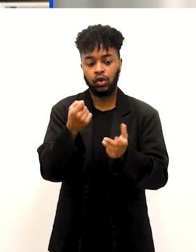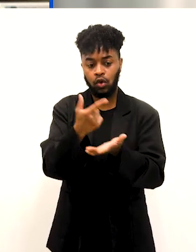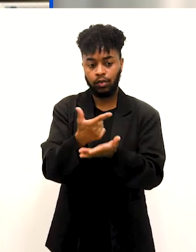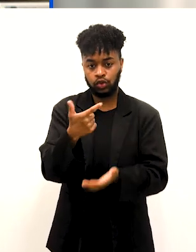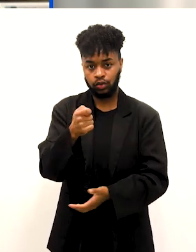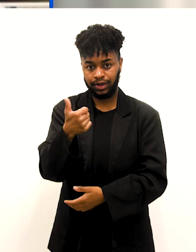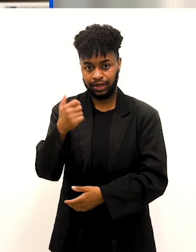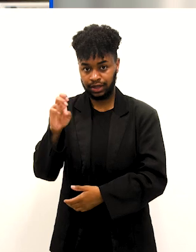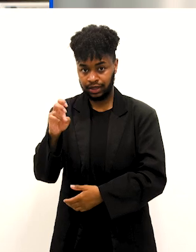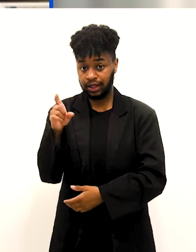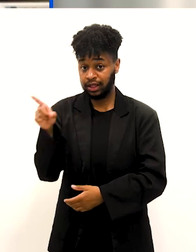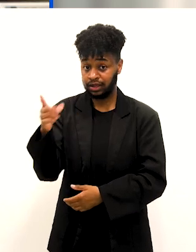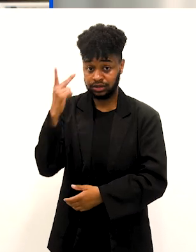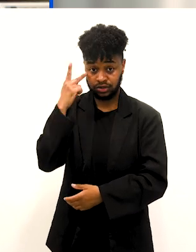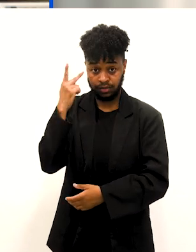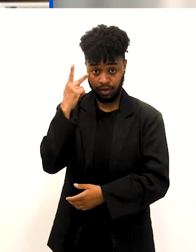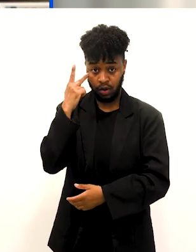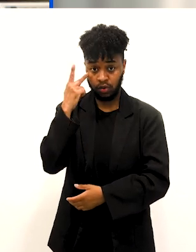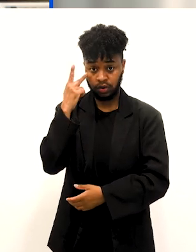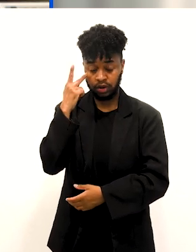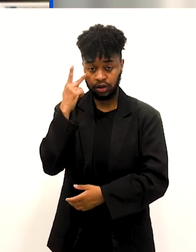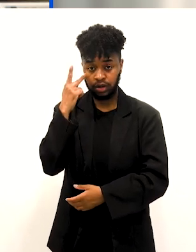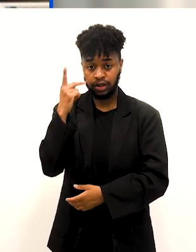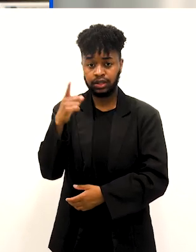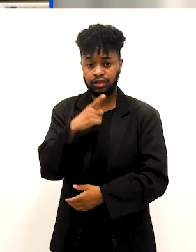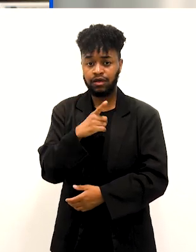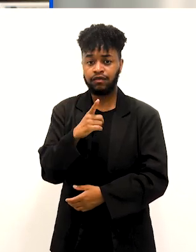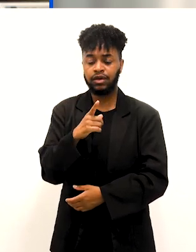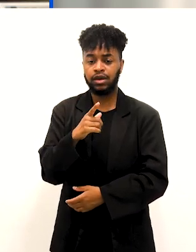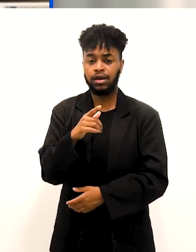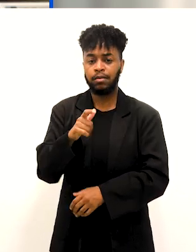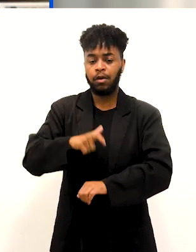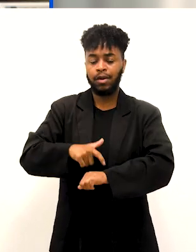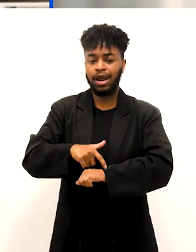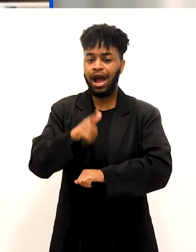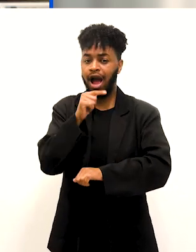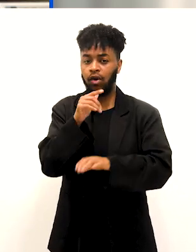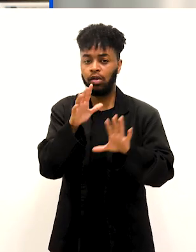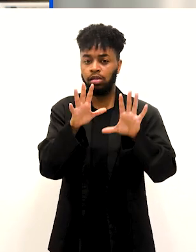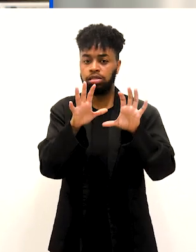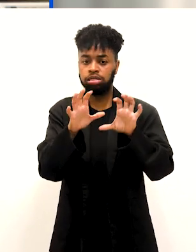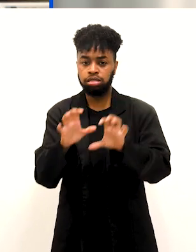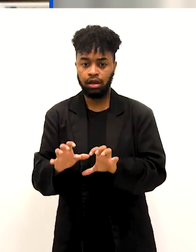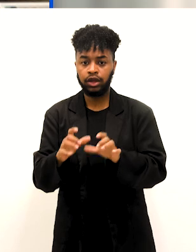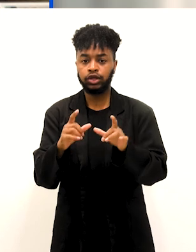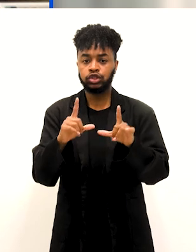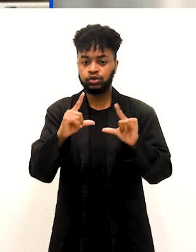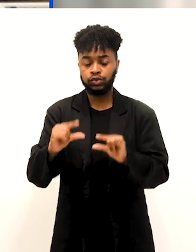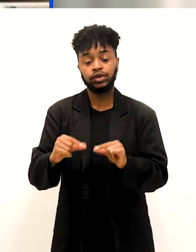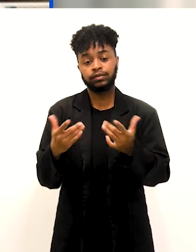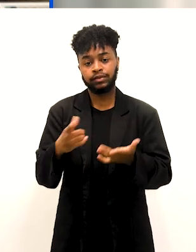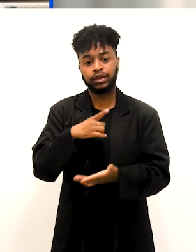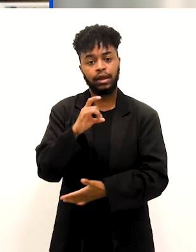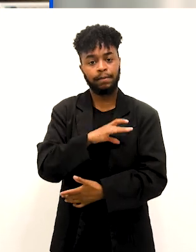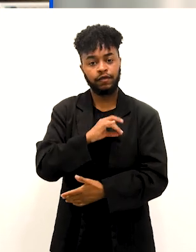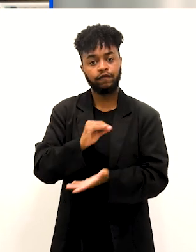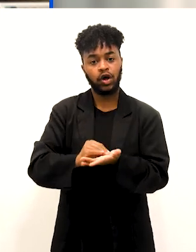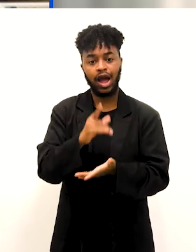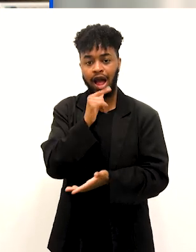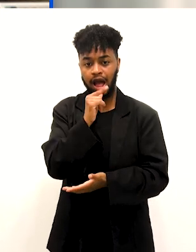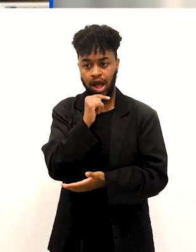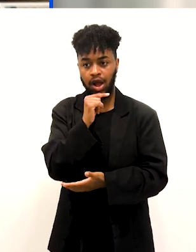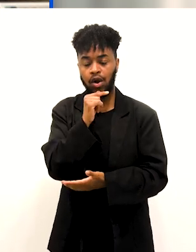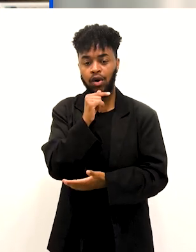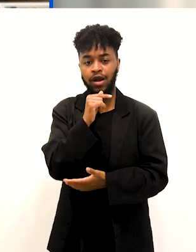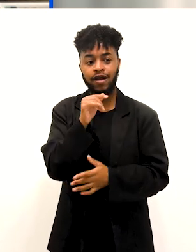foi uma época que no estado de São Paulo, onde eu vivo, houve uma seca muito grande, uma crise hídrica muito grande, então medo da falta de água desestabilizou